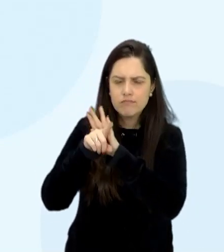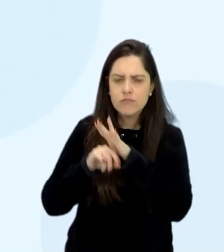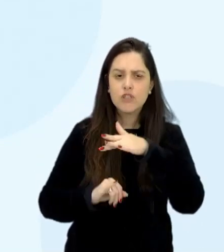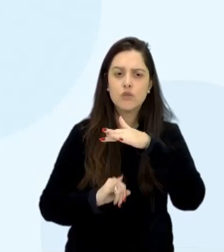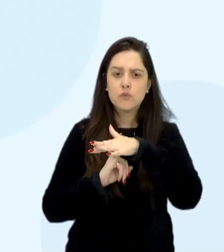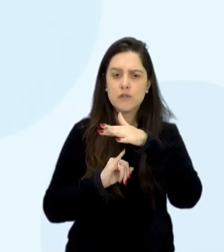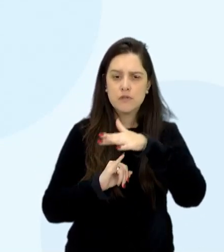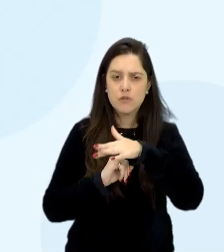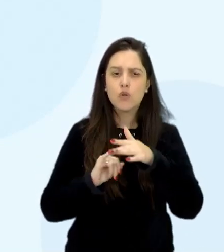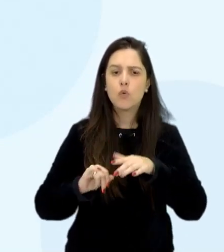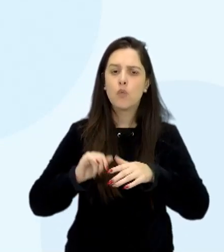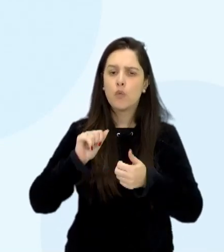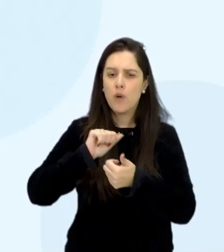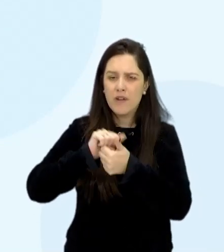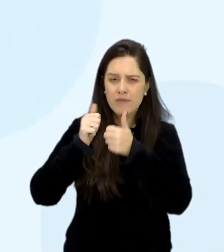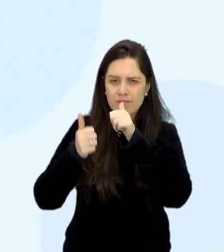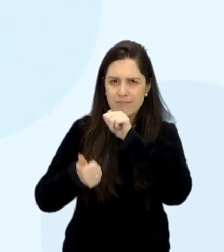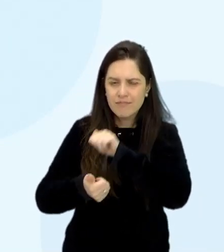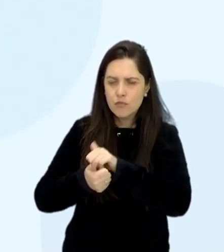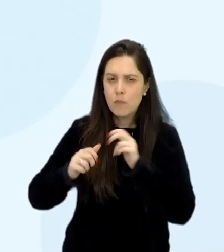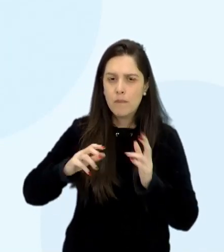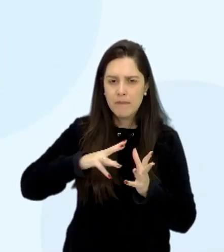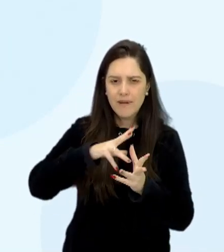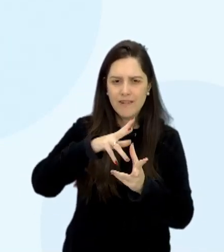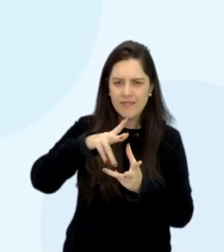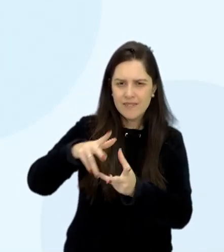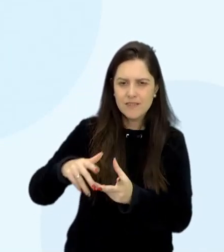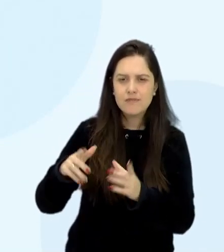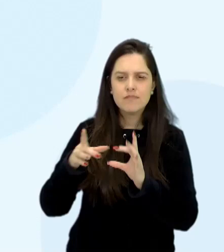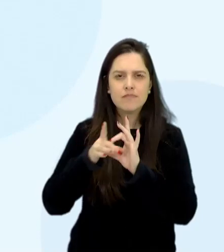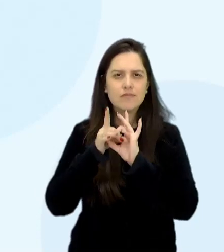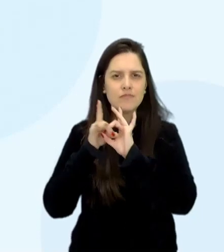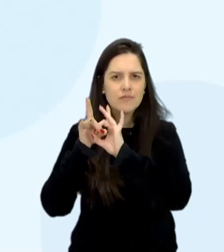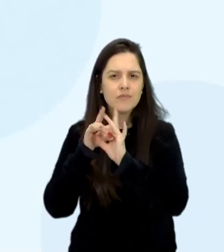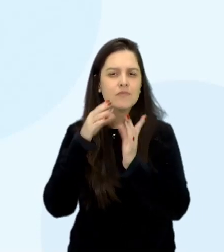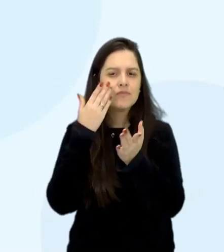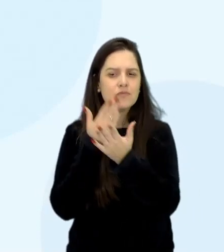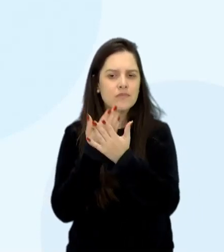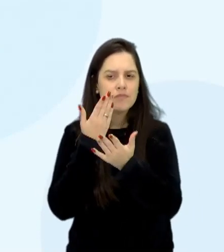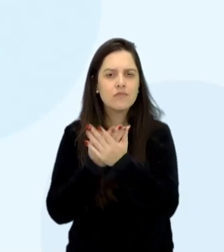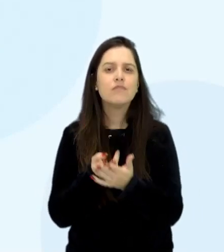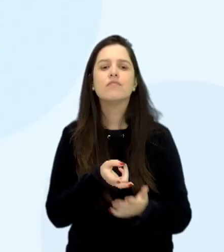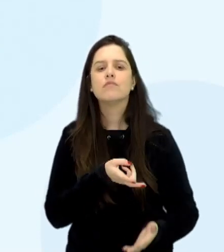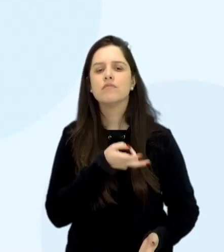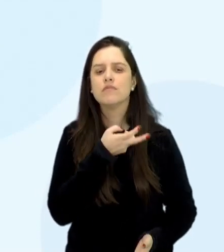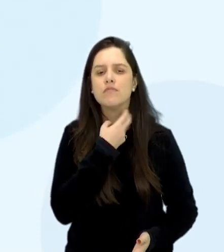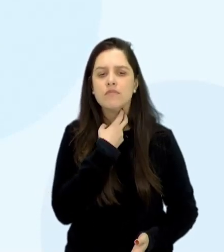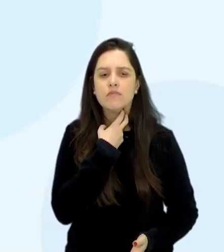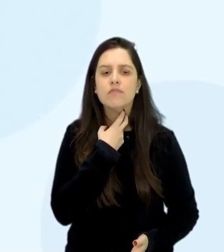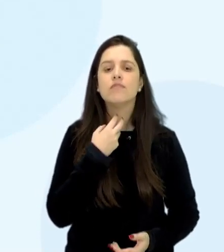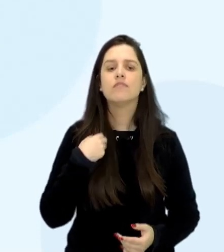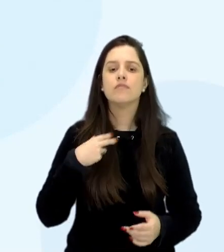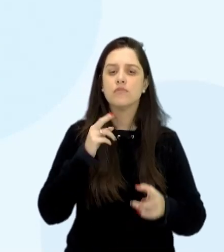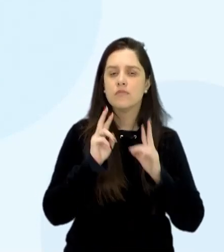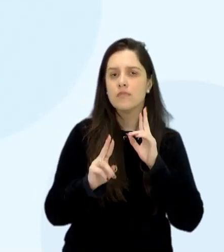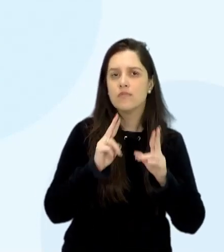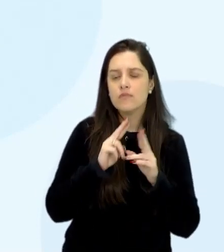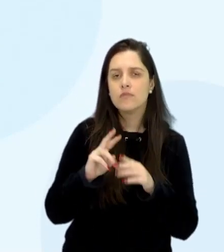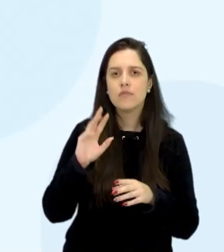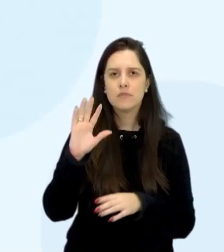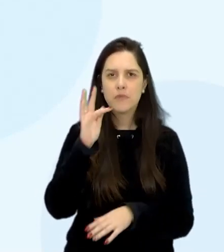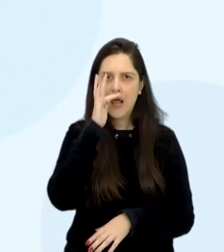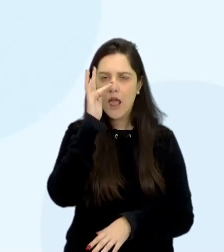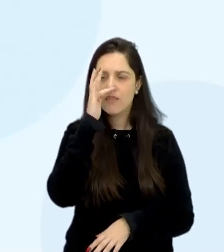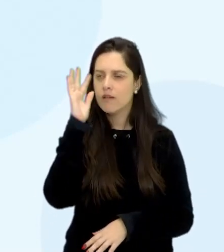das instituições mais qualificadas do planeta a se unirem para estudar morcegos e suas relações